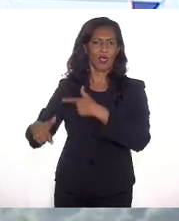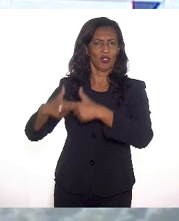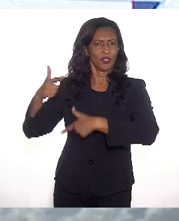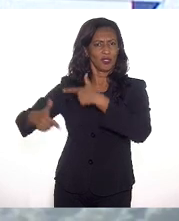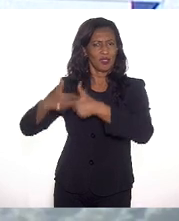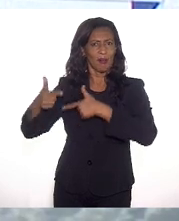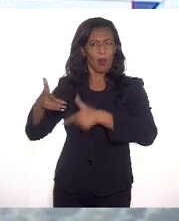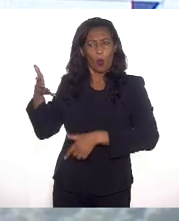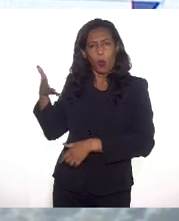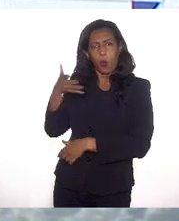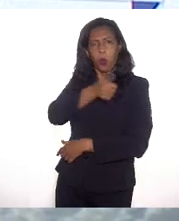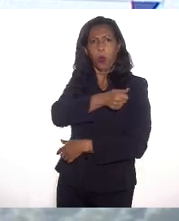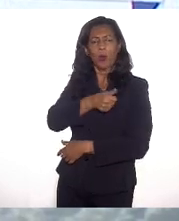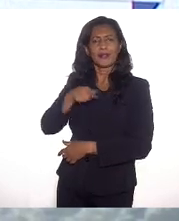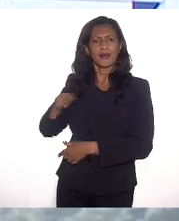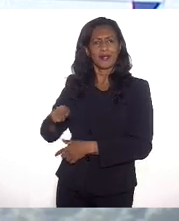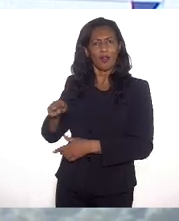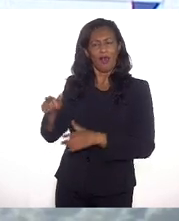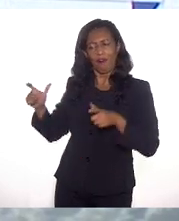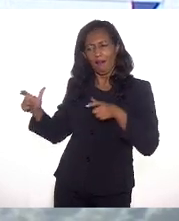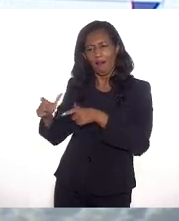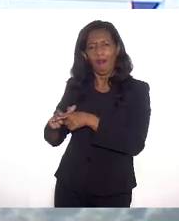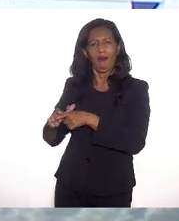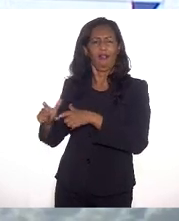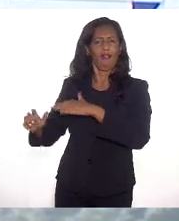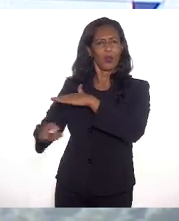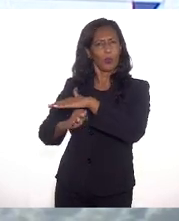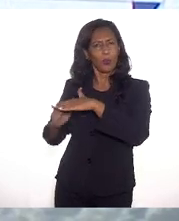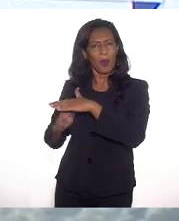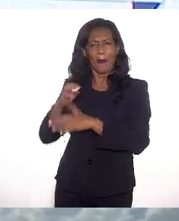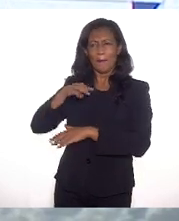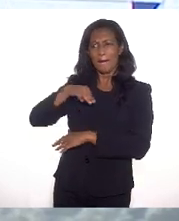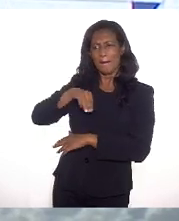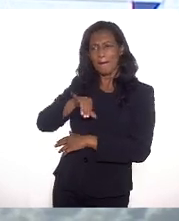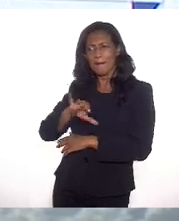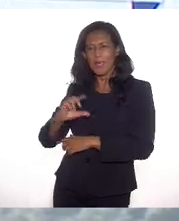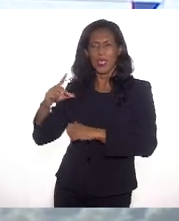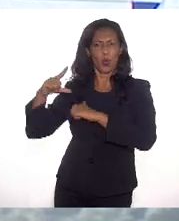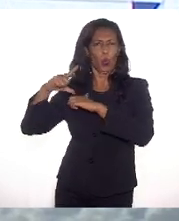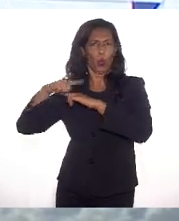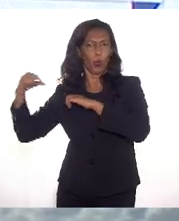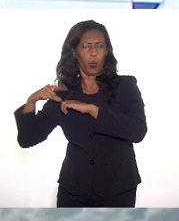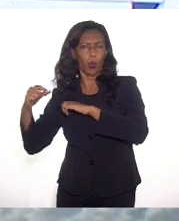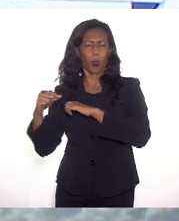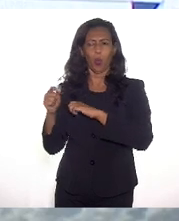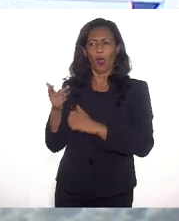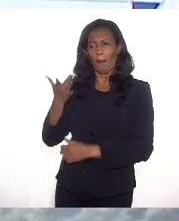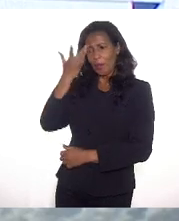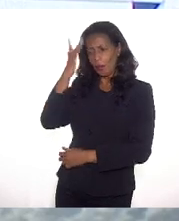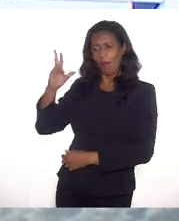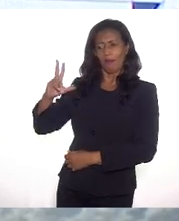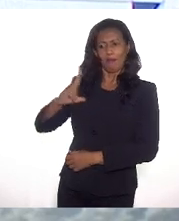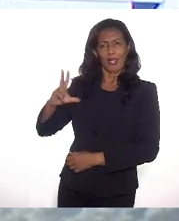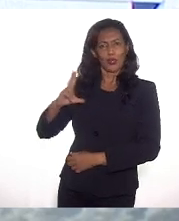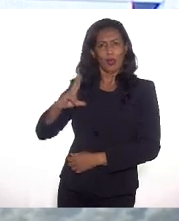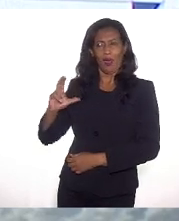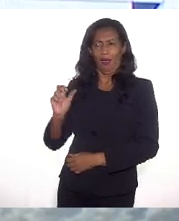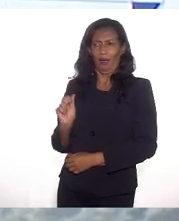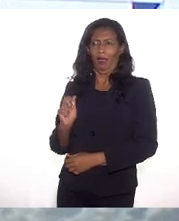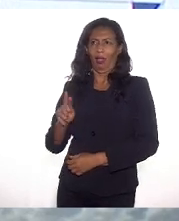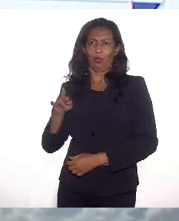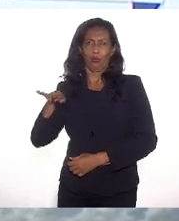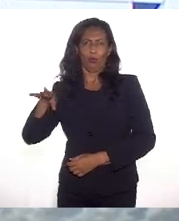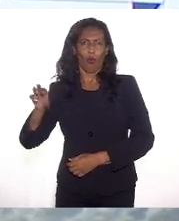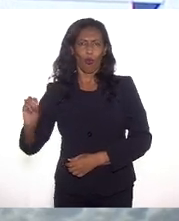as empresas, salvar os pequenos, salvar os micros, salvar o empreendedor individual, o autônomo.